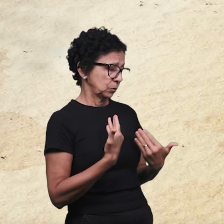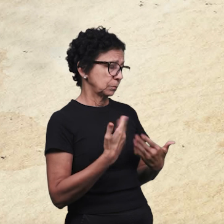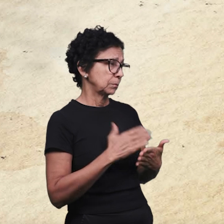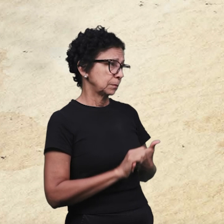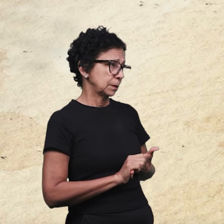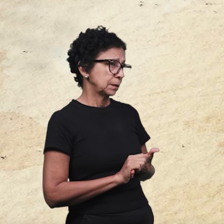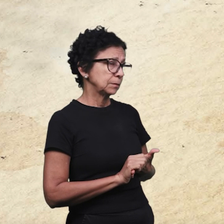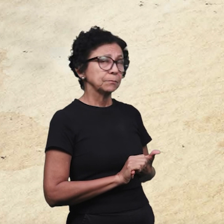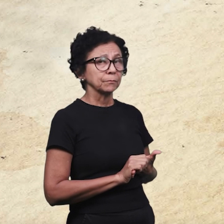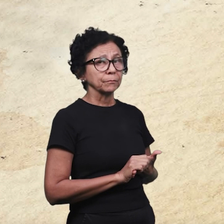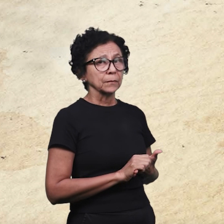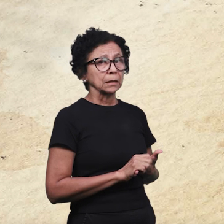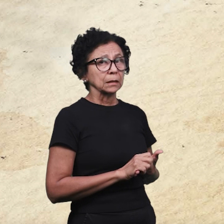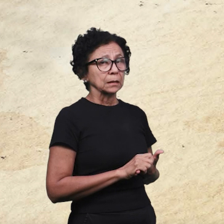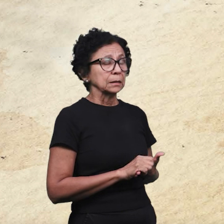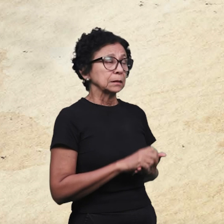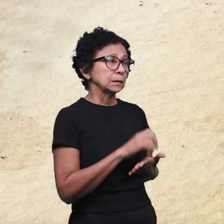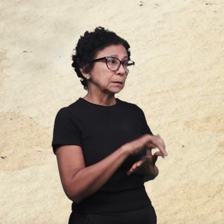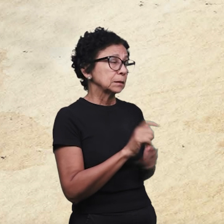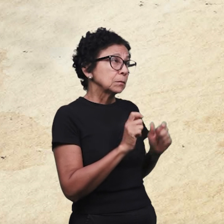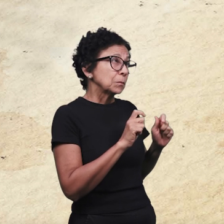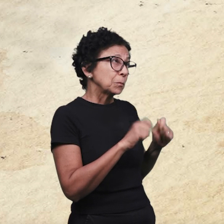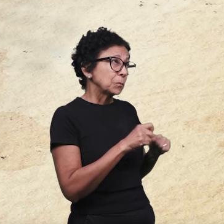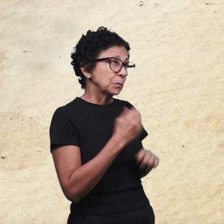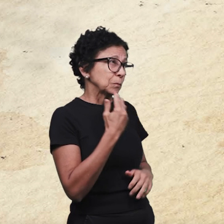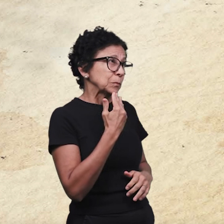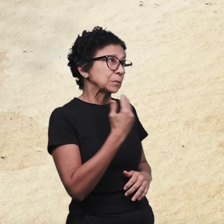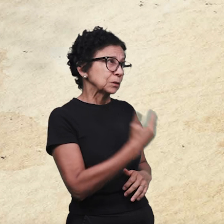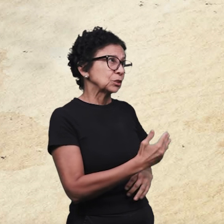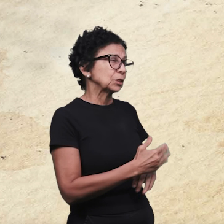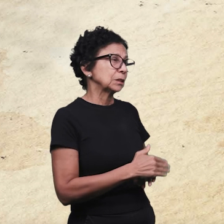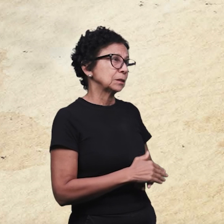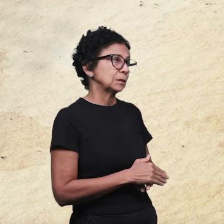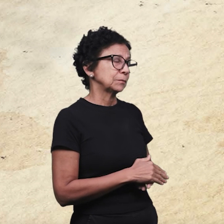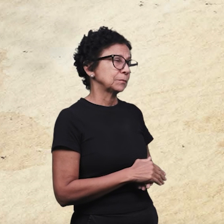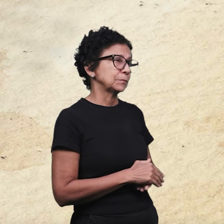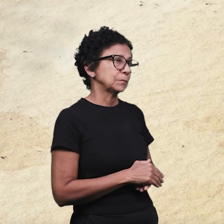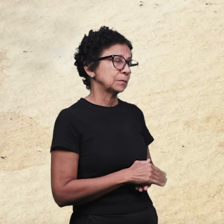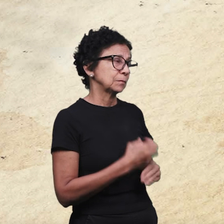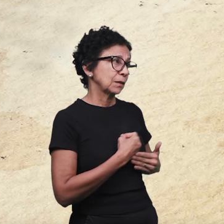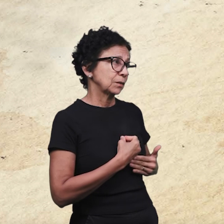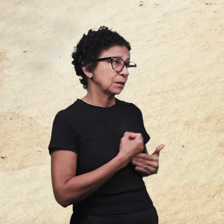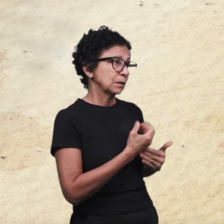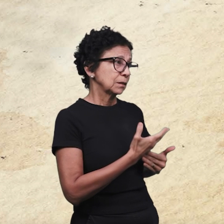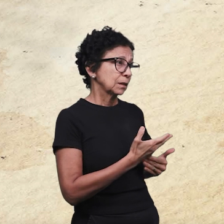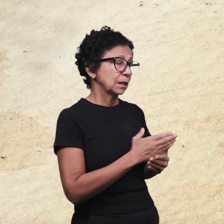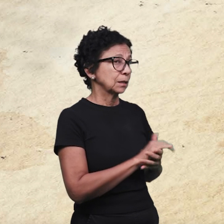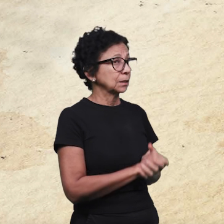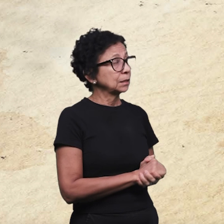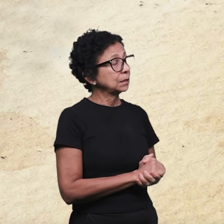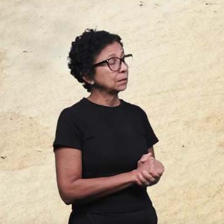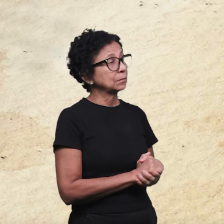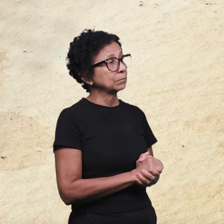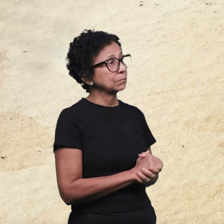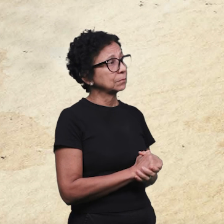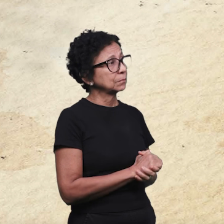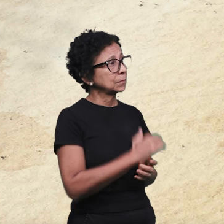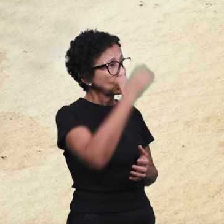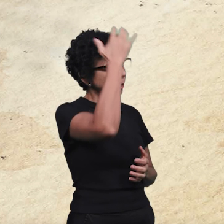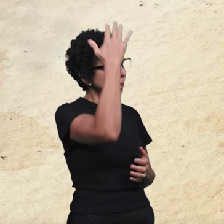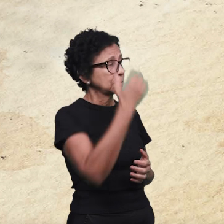desce-me a minha vida como a minha petição, e o meu povo como o meu requerimento,